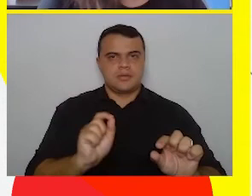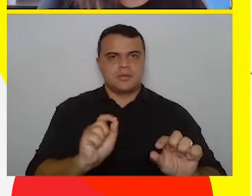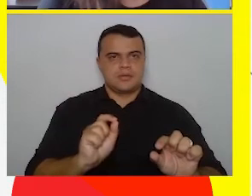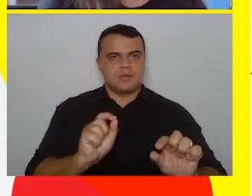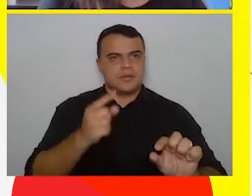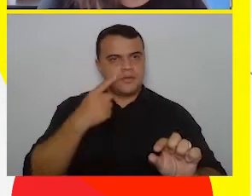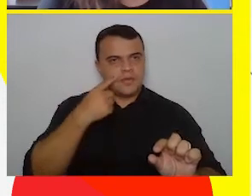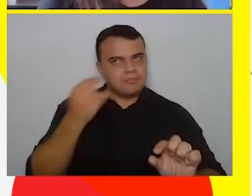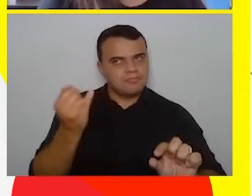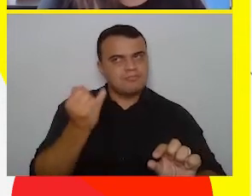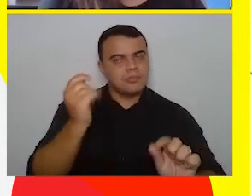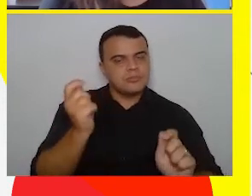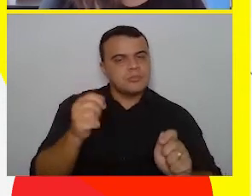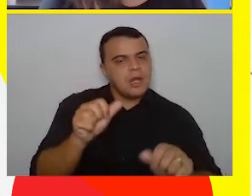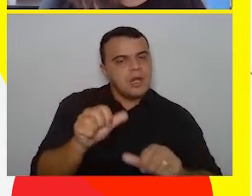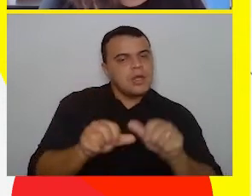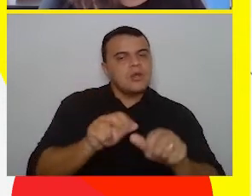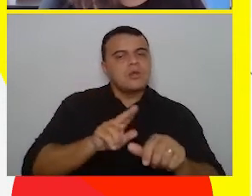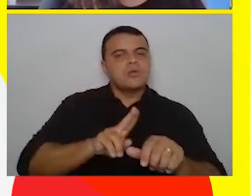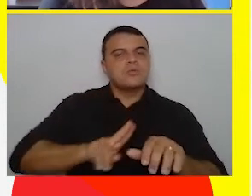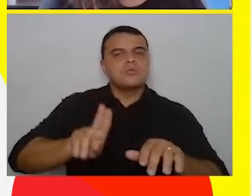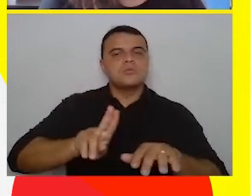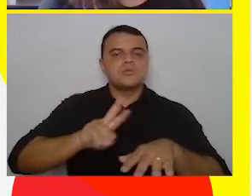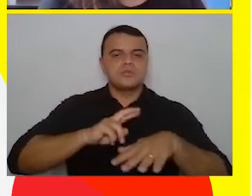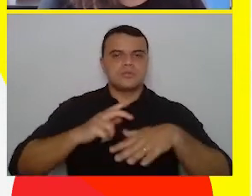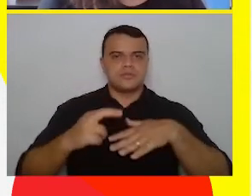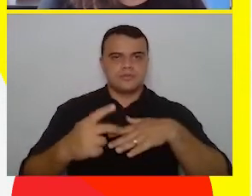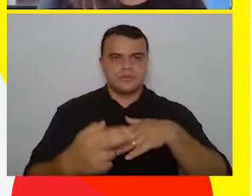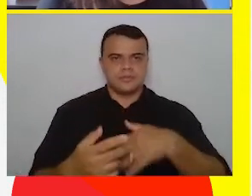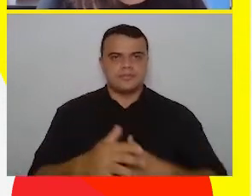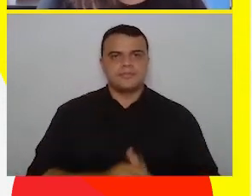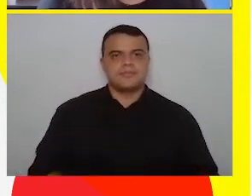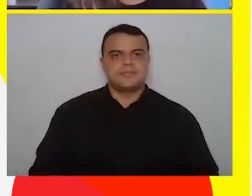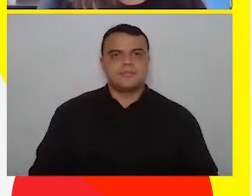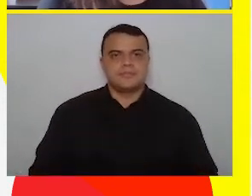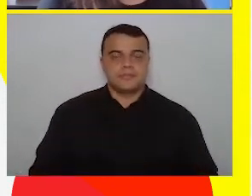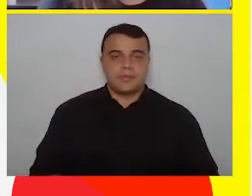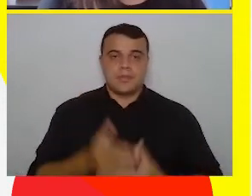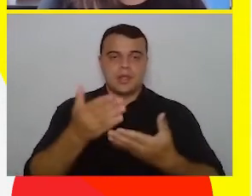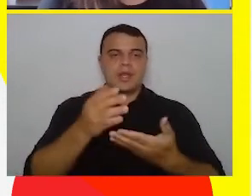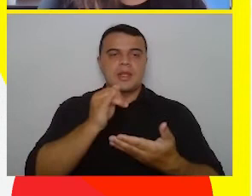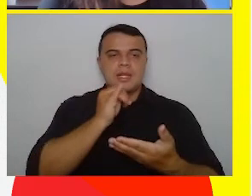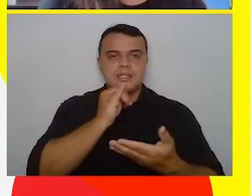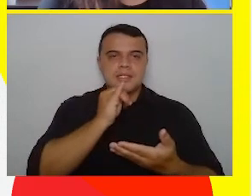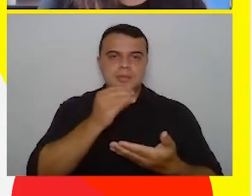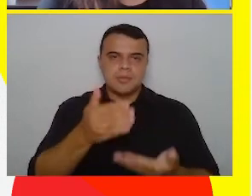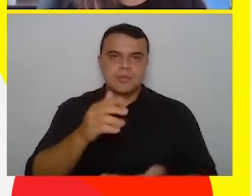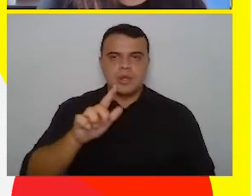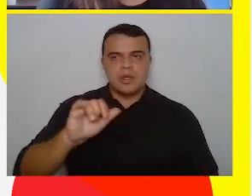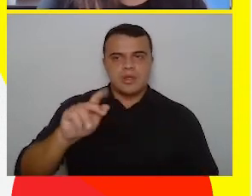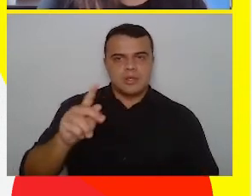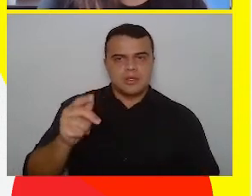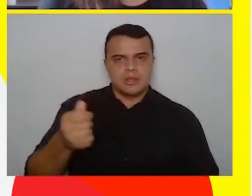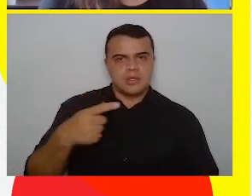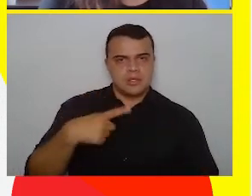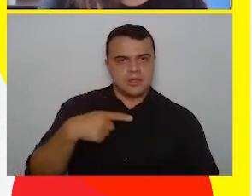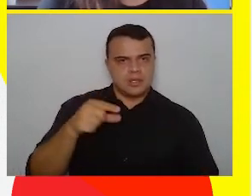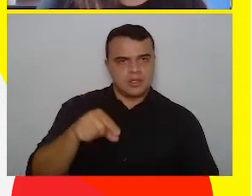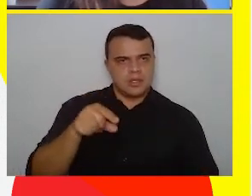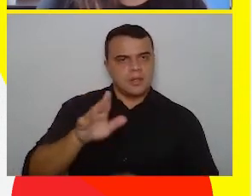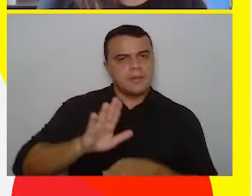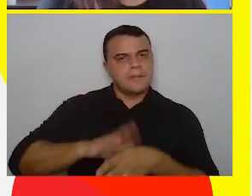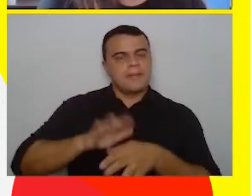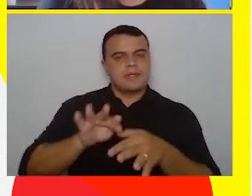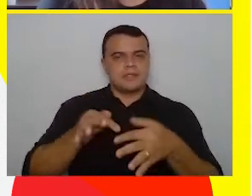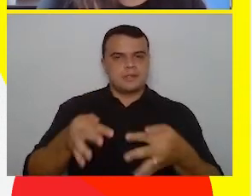muito versátil na composição visual. Aqui a gente tem alguns tipos de linha, então, as linhas mais